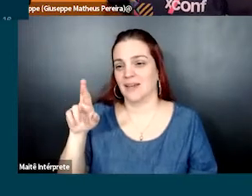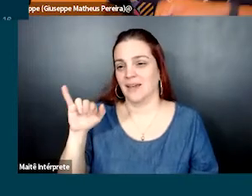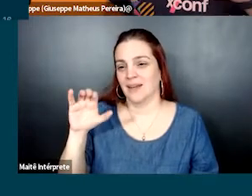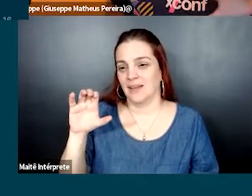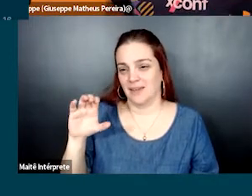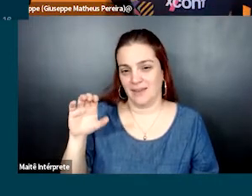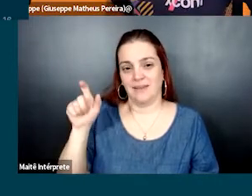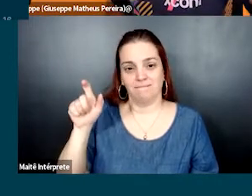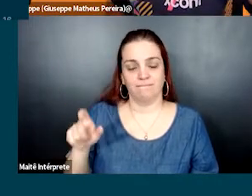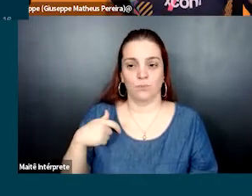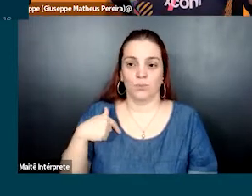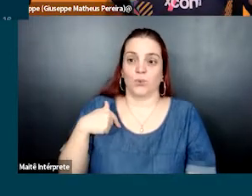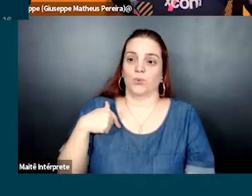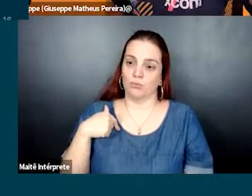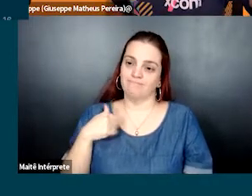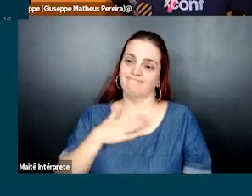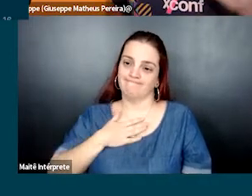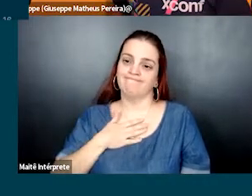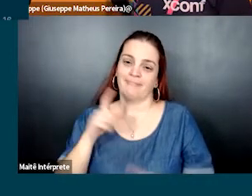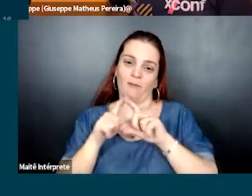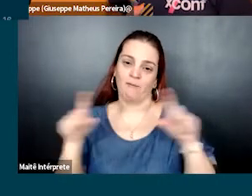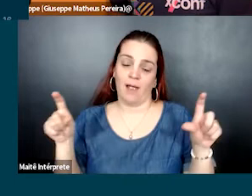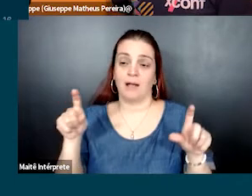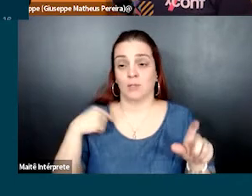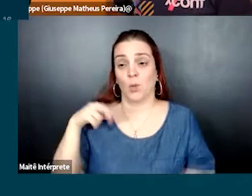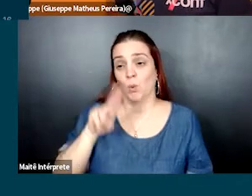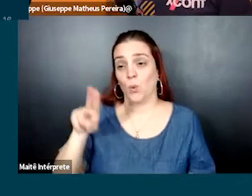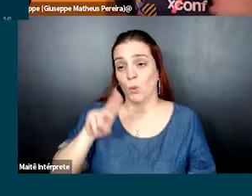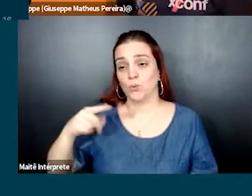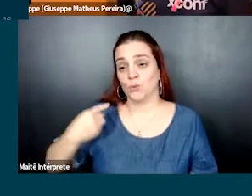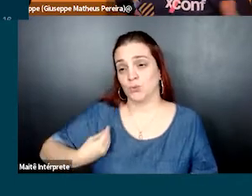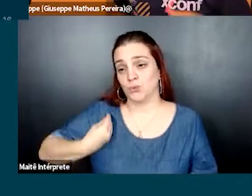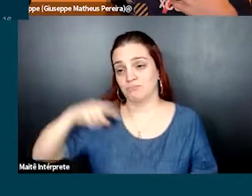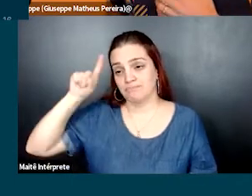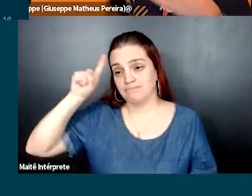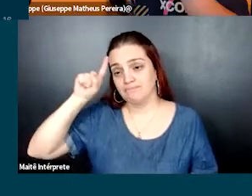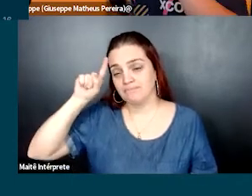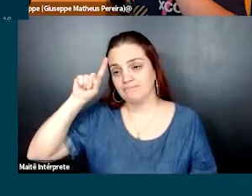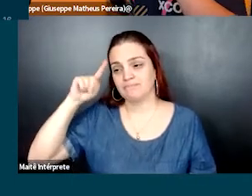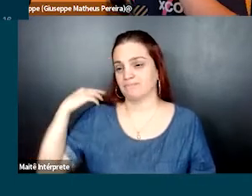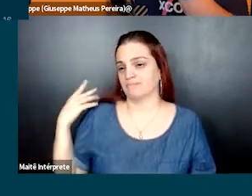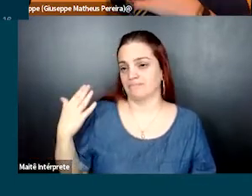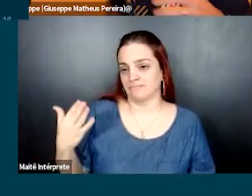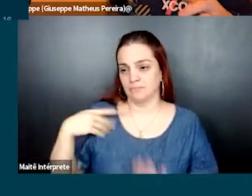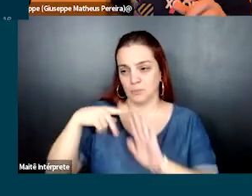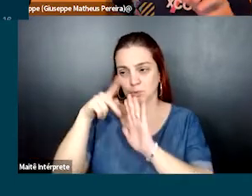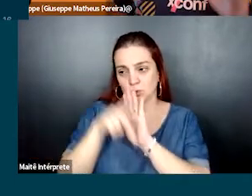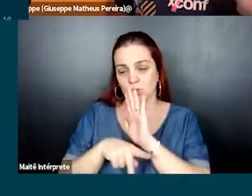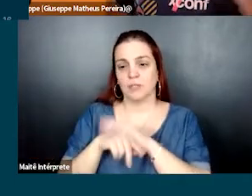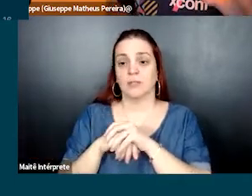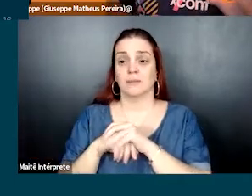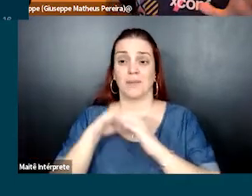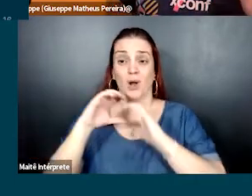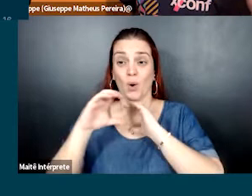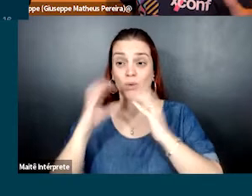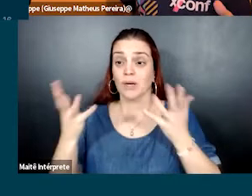que para mim também guia a maneira com que eu abordo muita coisa no meu dia a dia, nos últimos projetos, né? Que, para